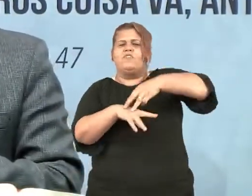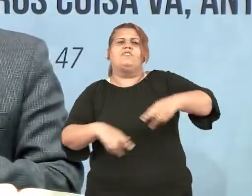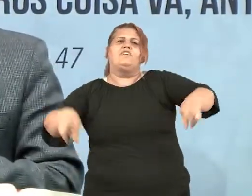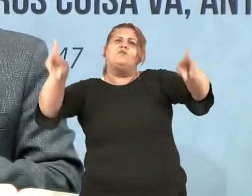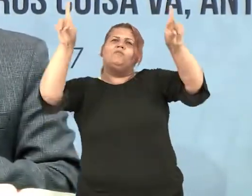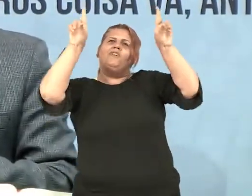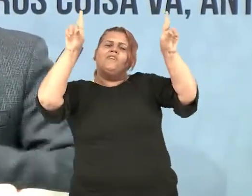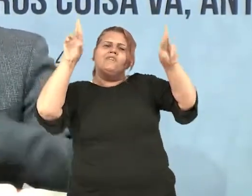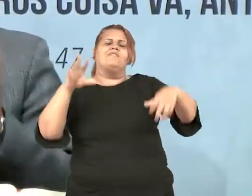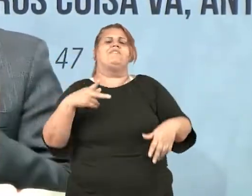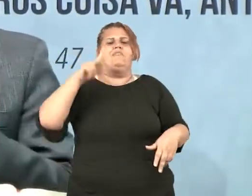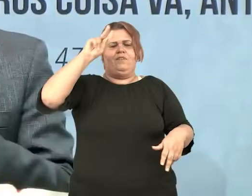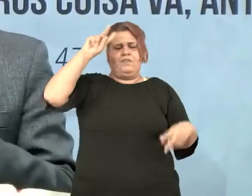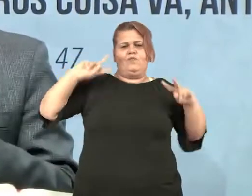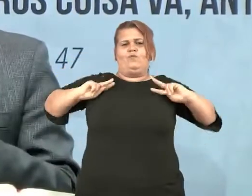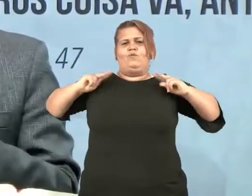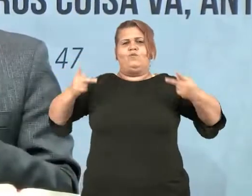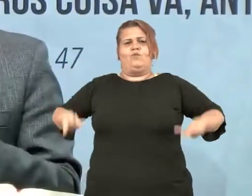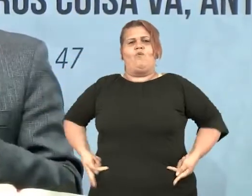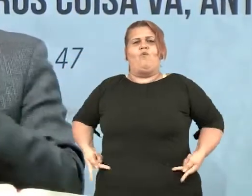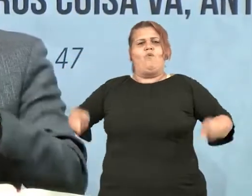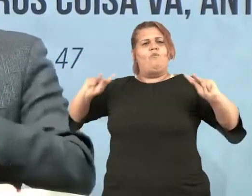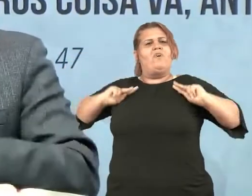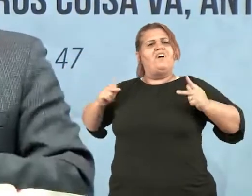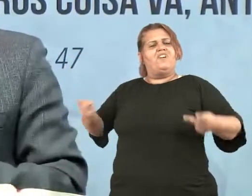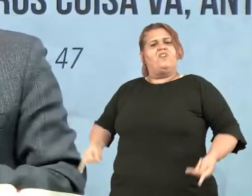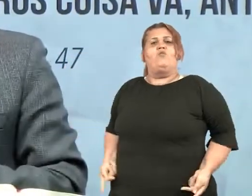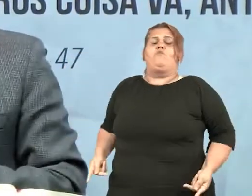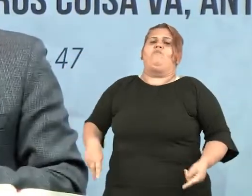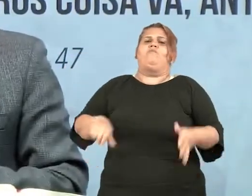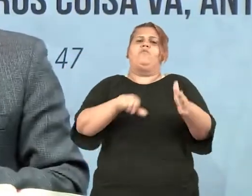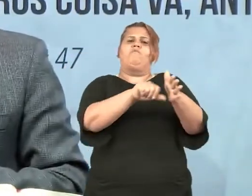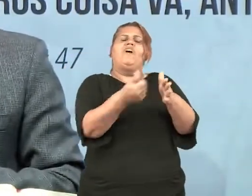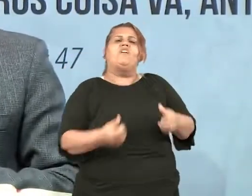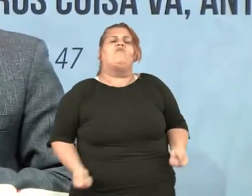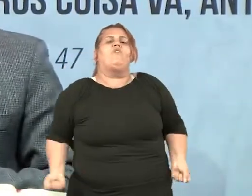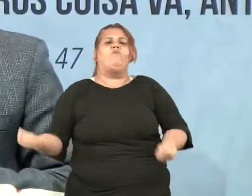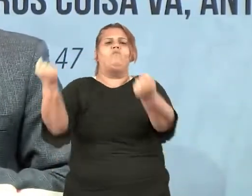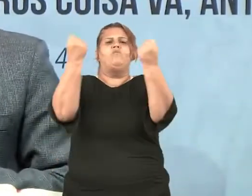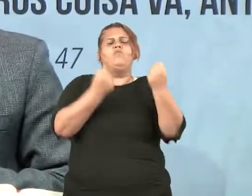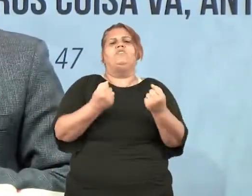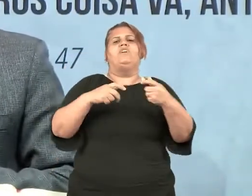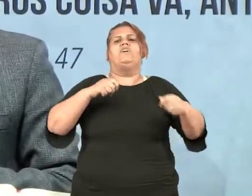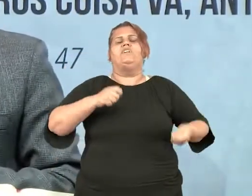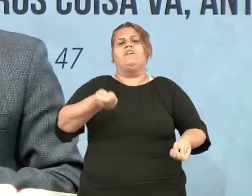humana. O primeiro deles é o poder econômico.